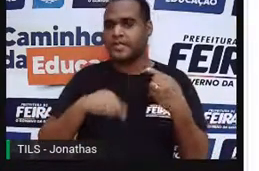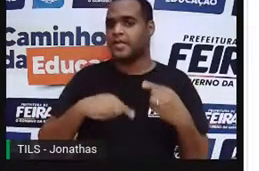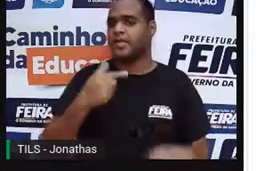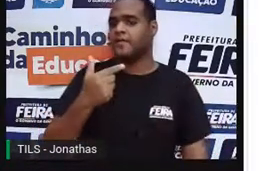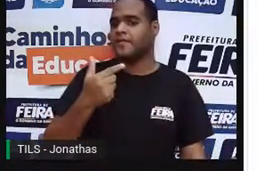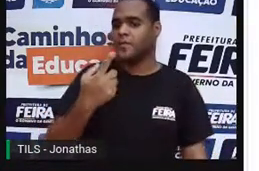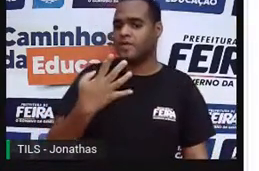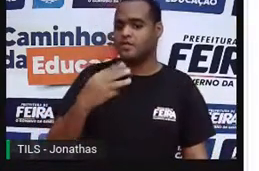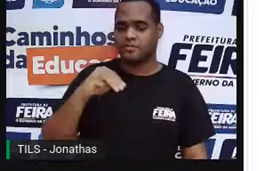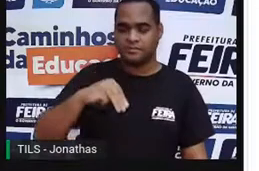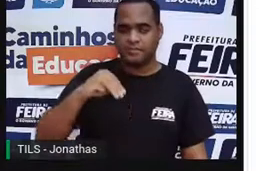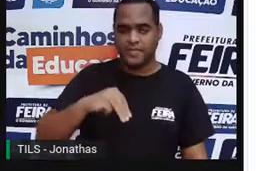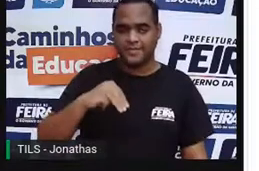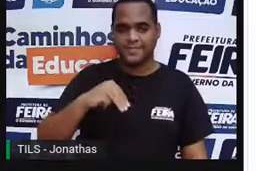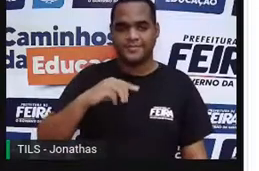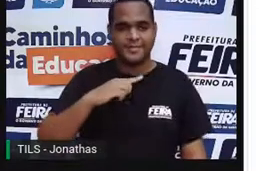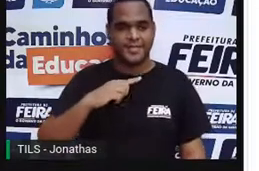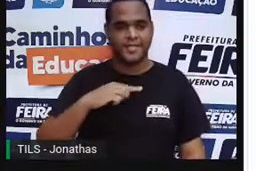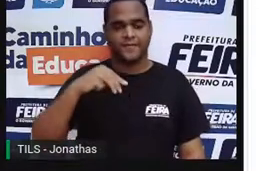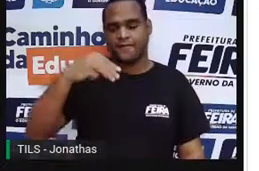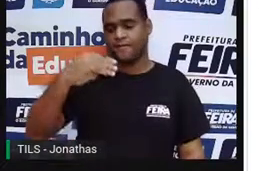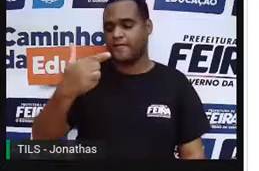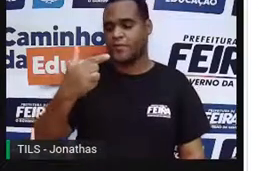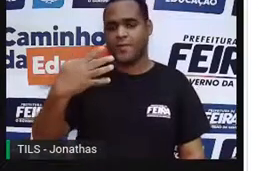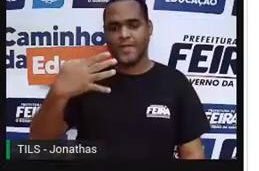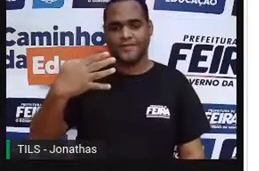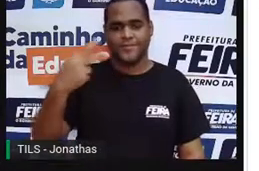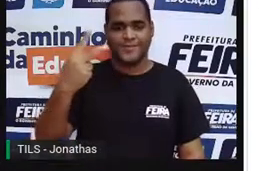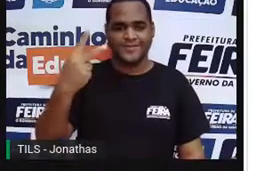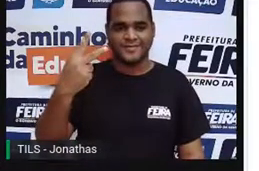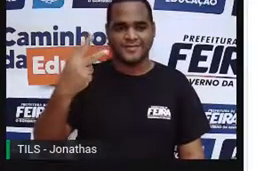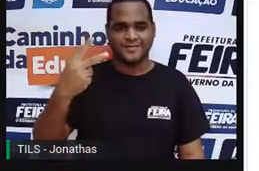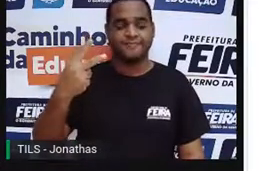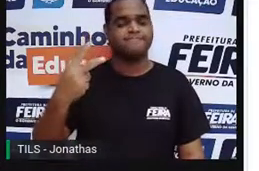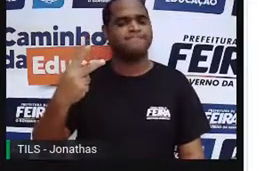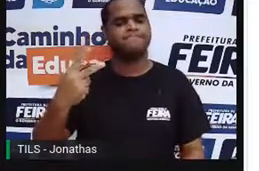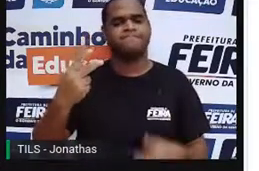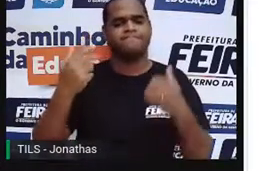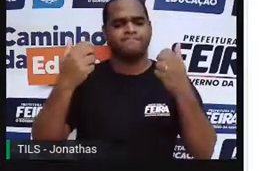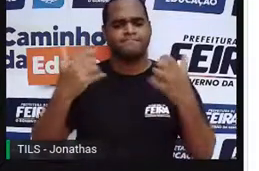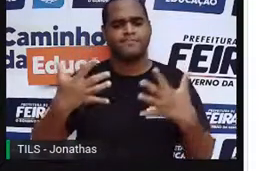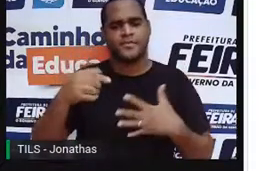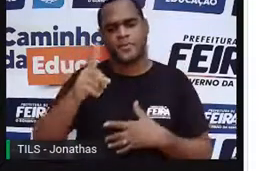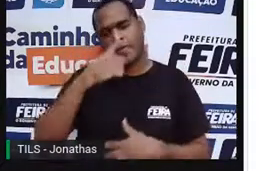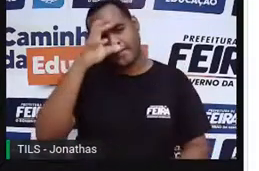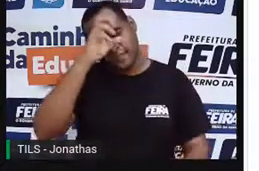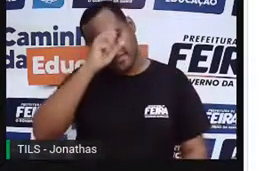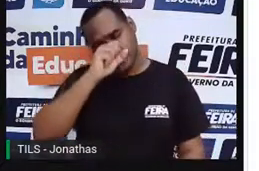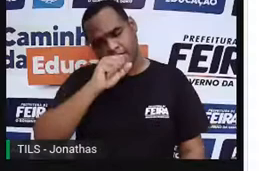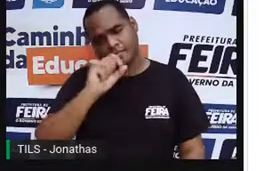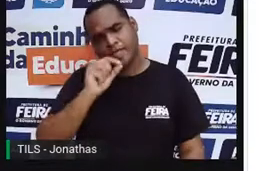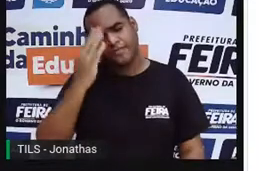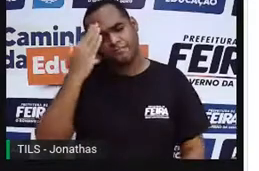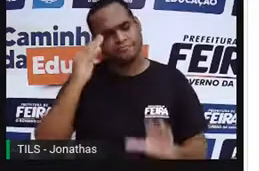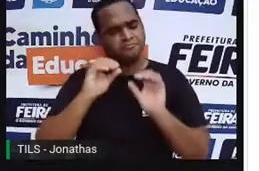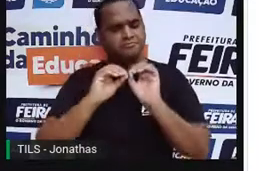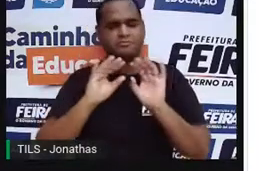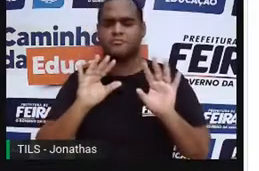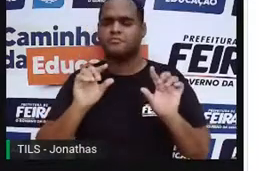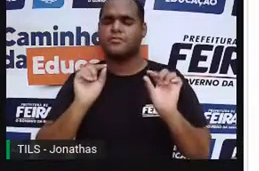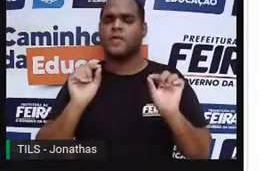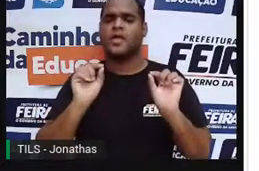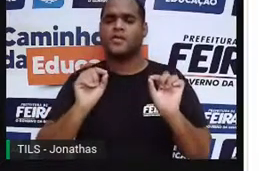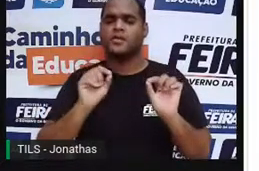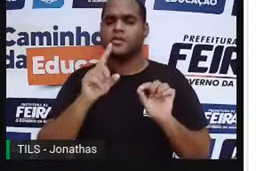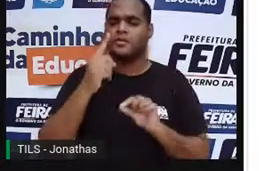24 metros quadrados tá bom mas eu quero que você entenda de fato o